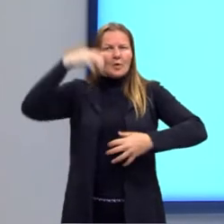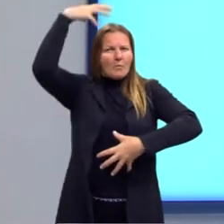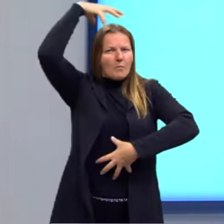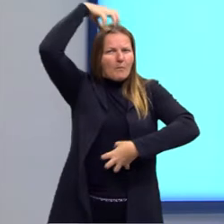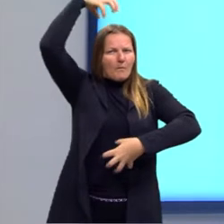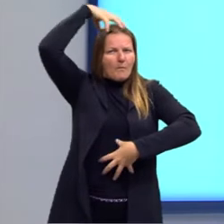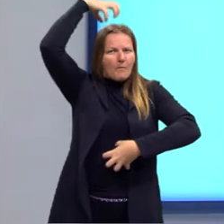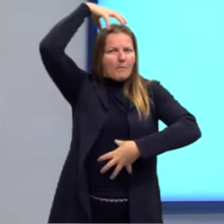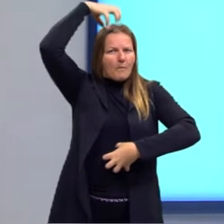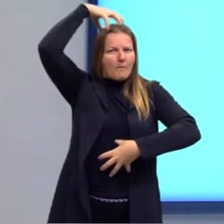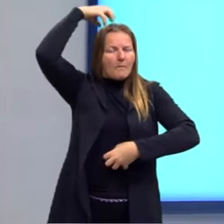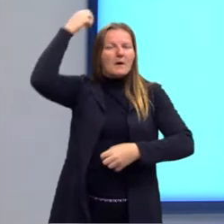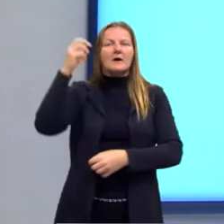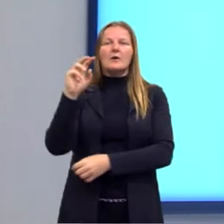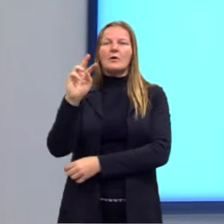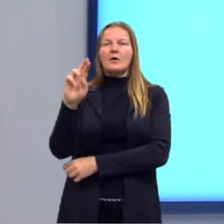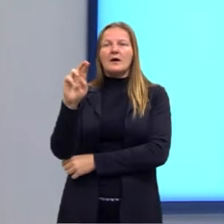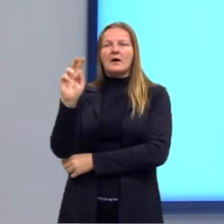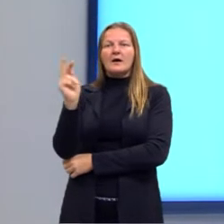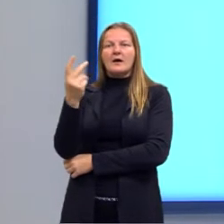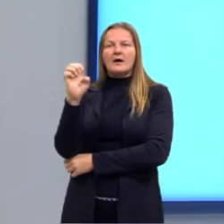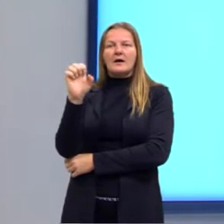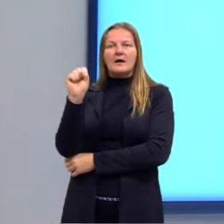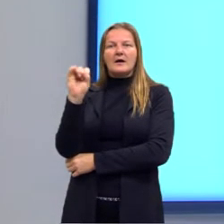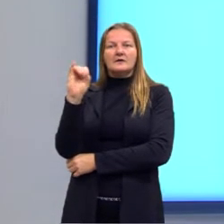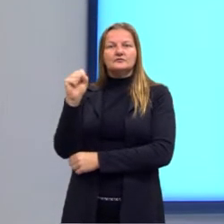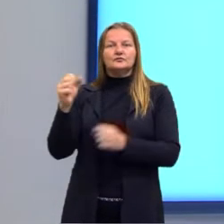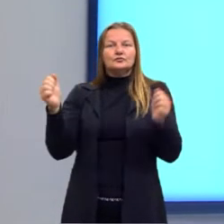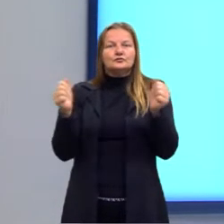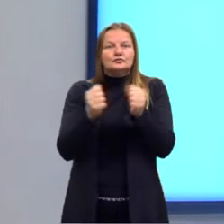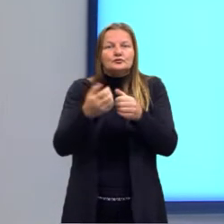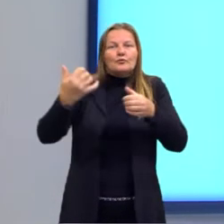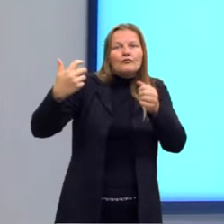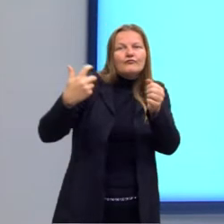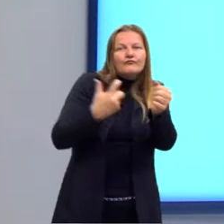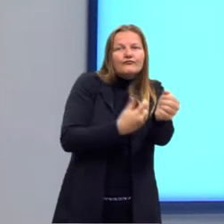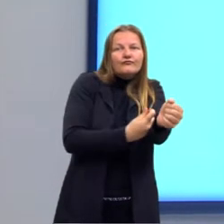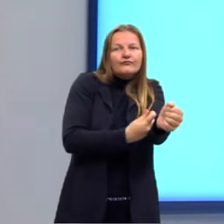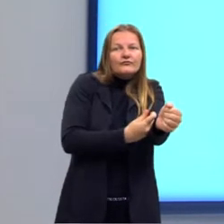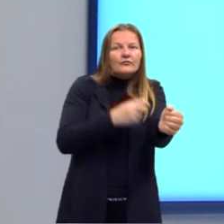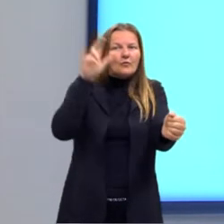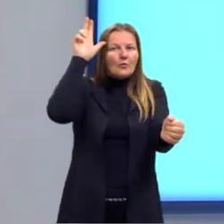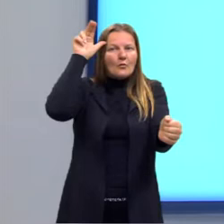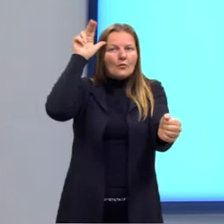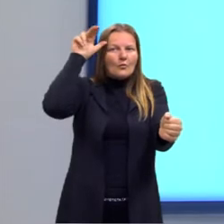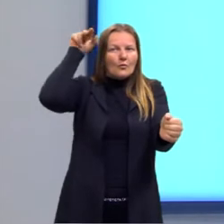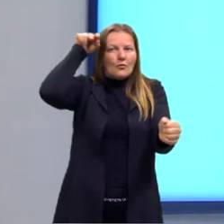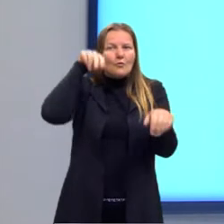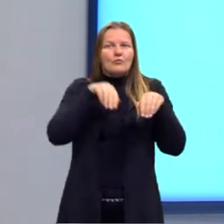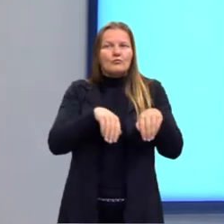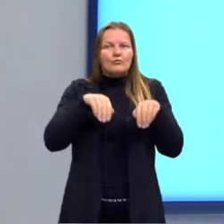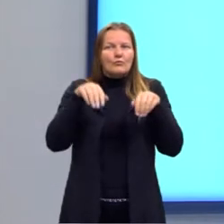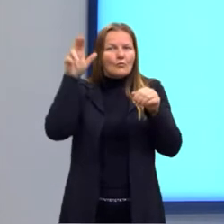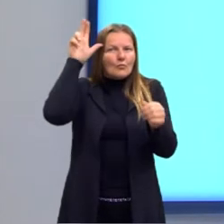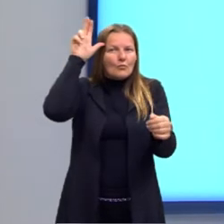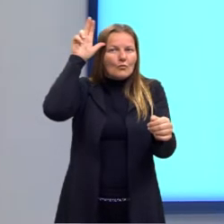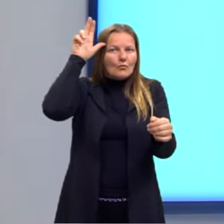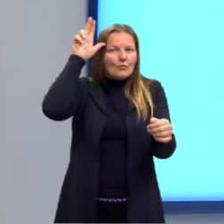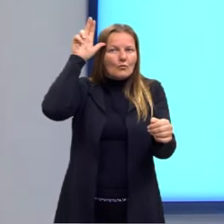rezos em coelhos Esses animais os coelhos passaram a produzir